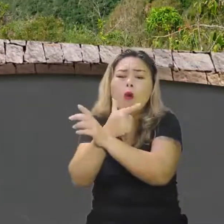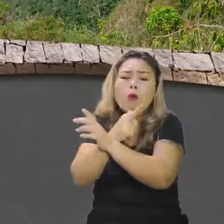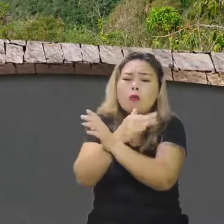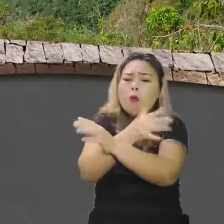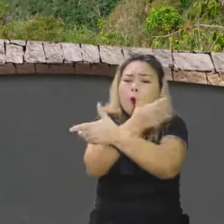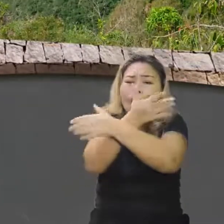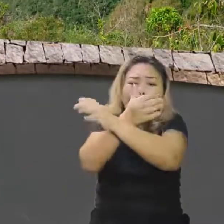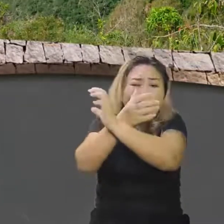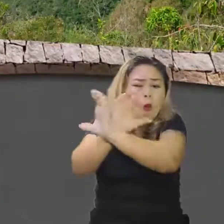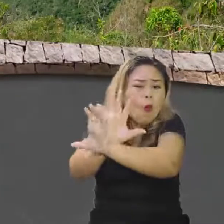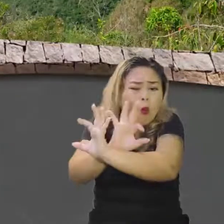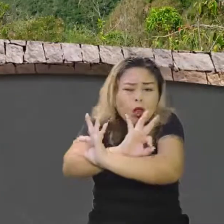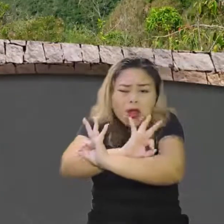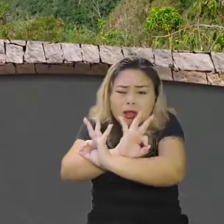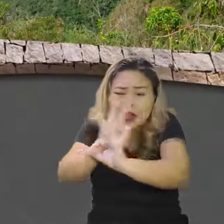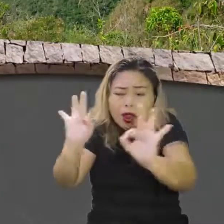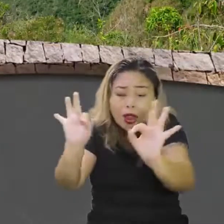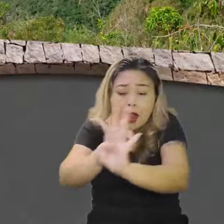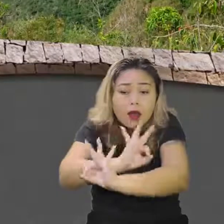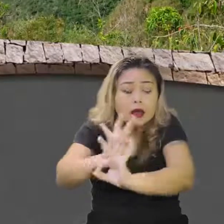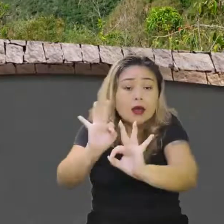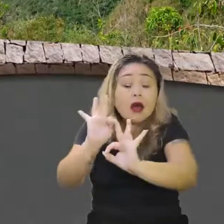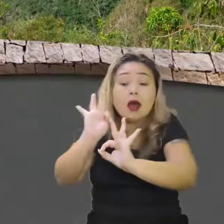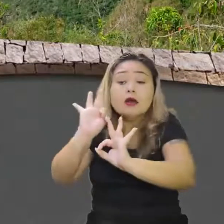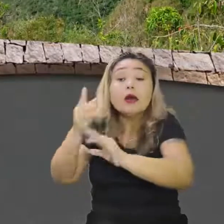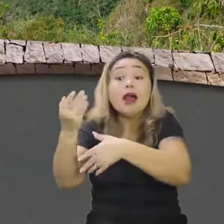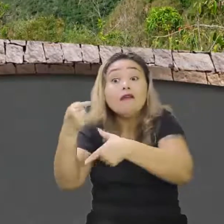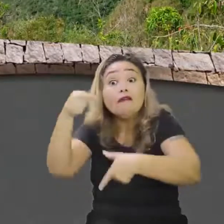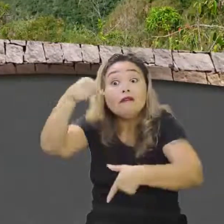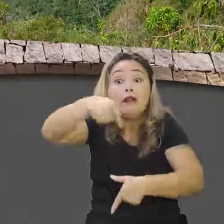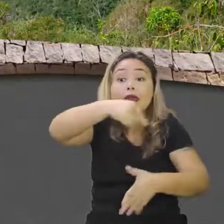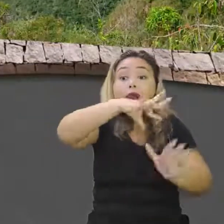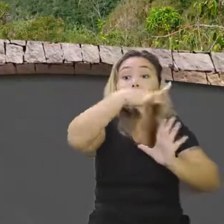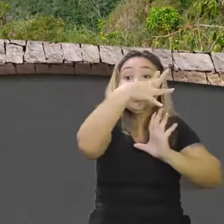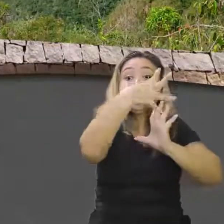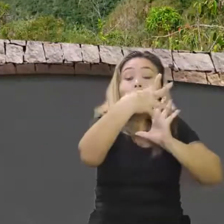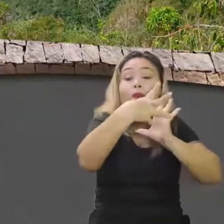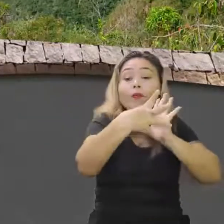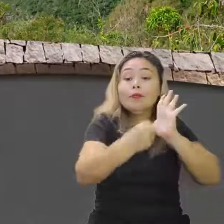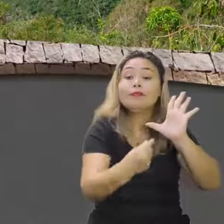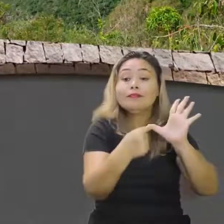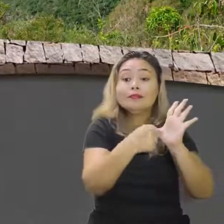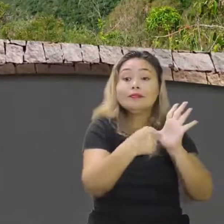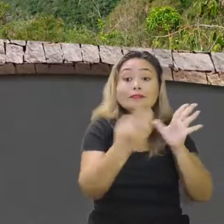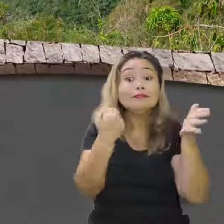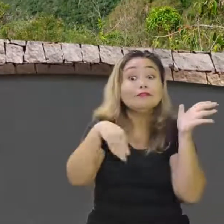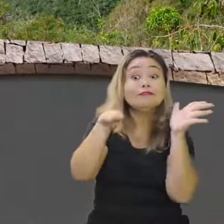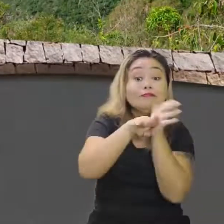seca. E veio para a Amazônia.